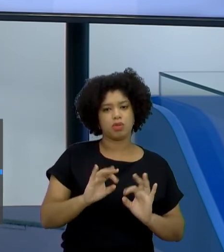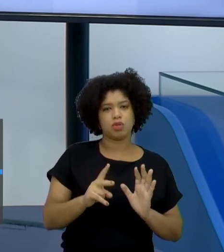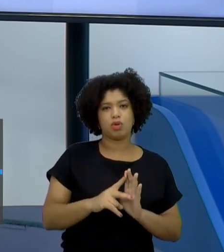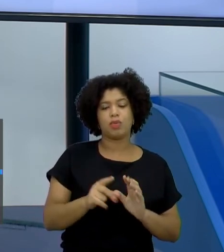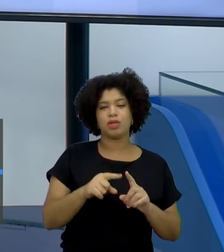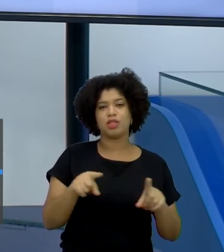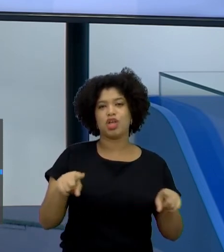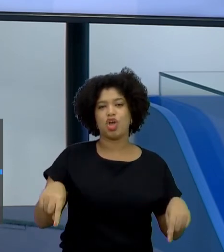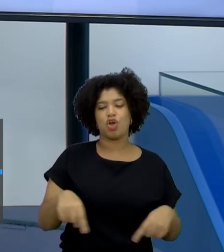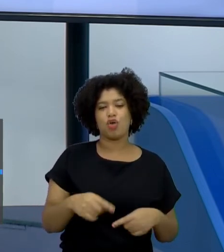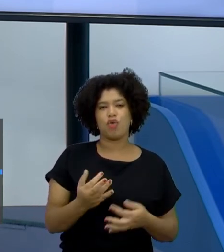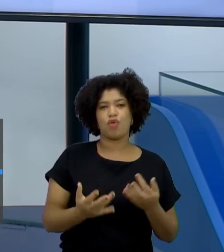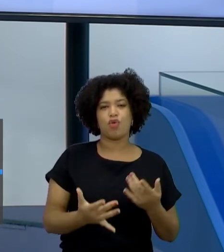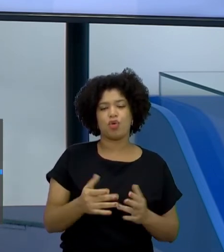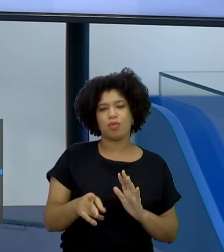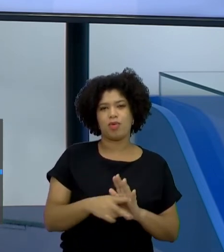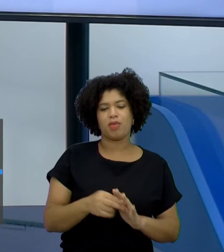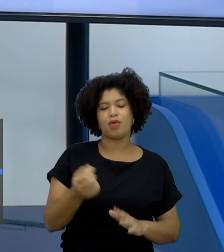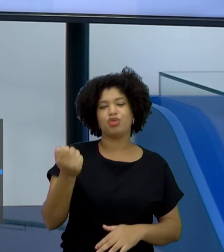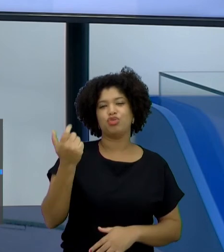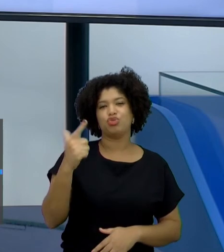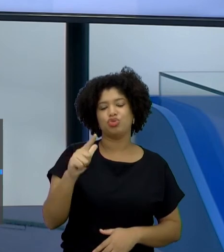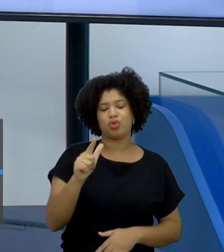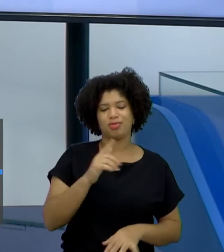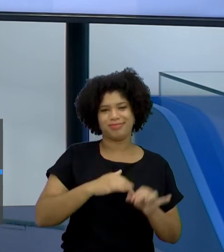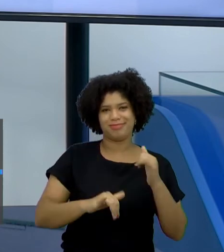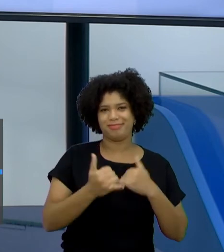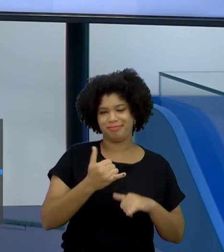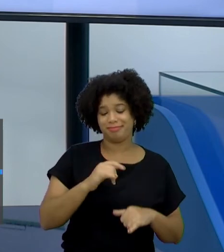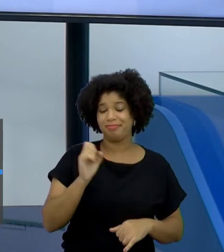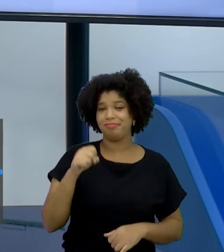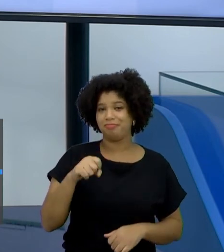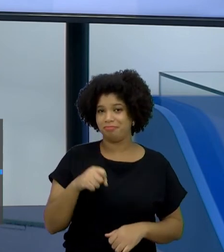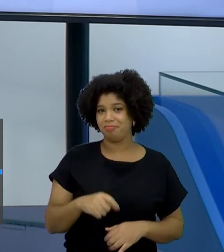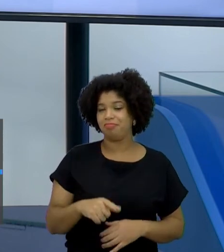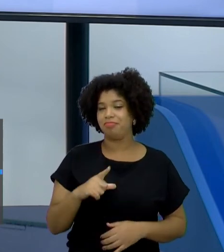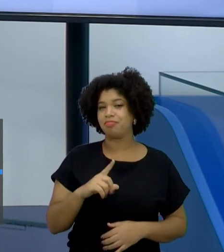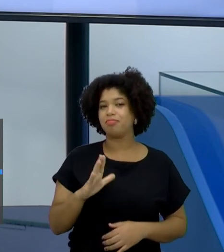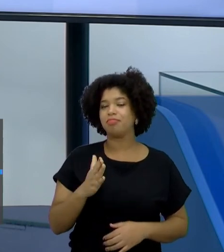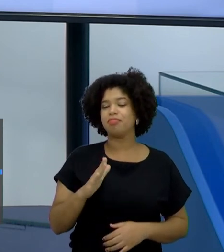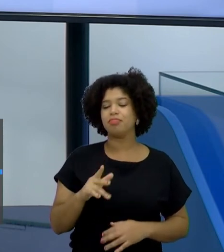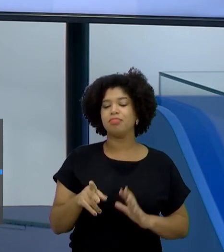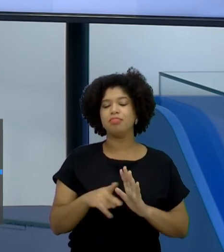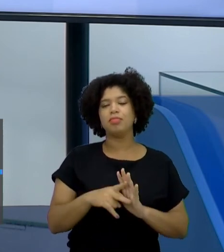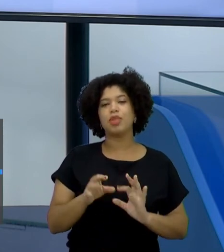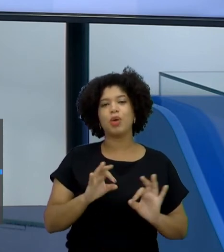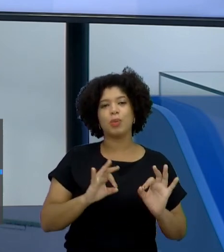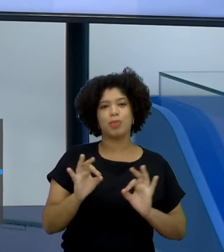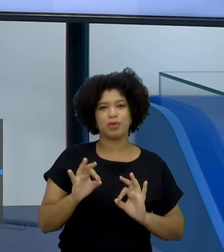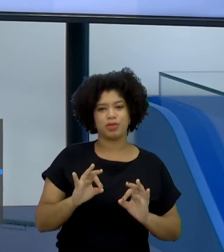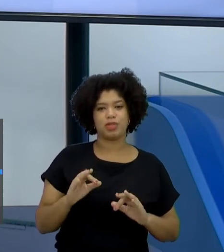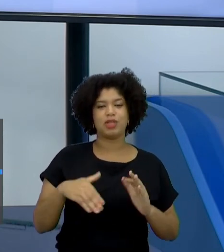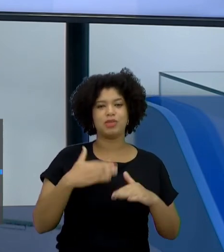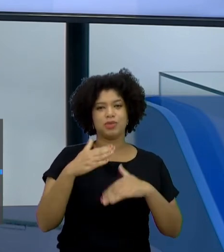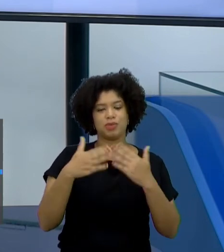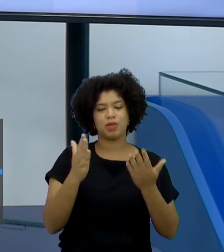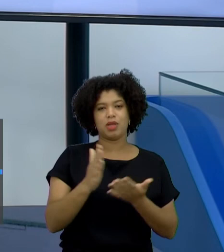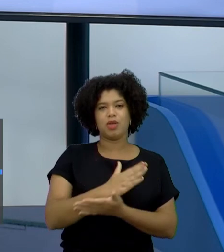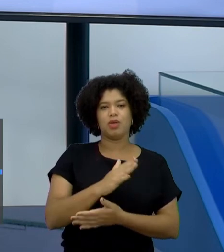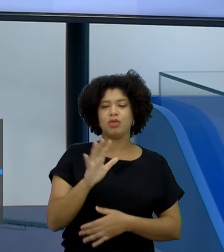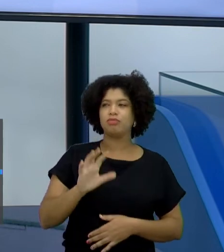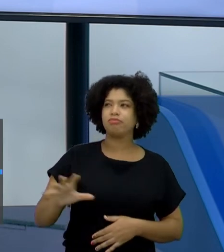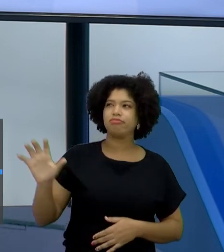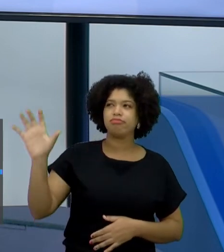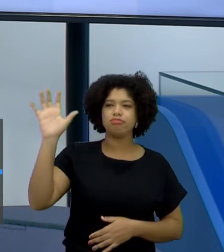fogão solar que atendem aí, já atendem e já tem esse projeto, portanto desenvolvido em algumas regiões